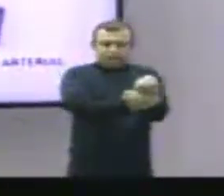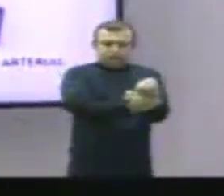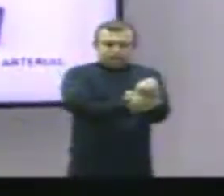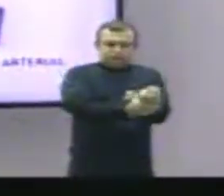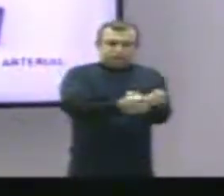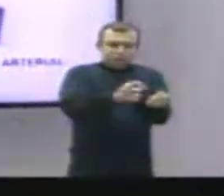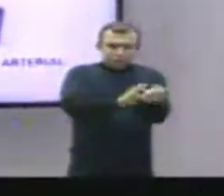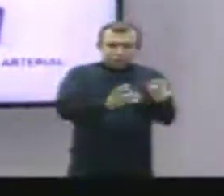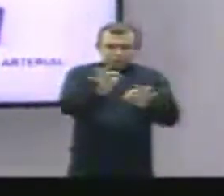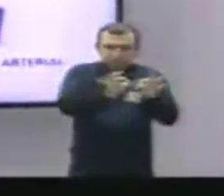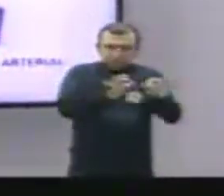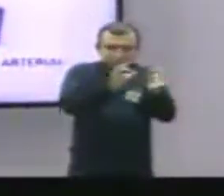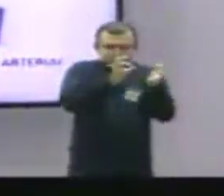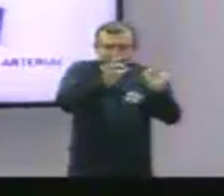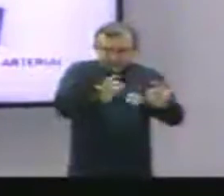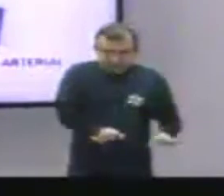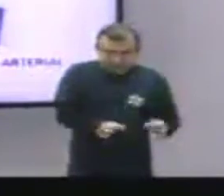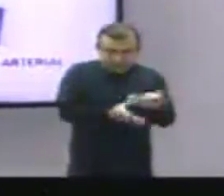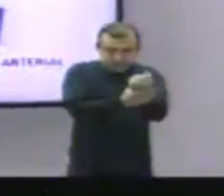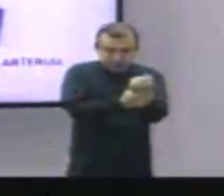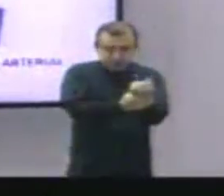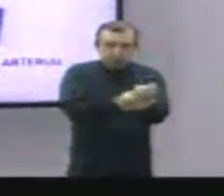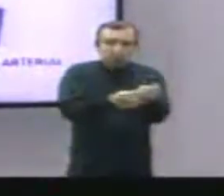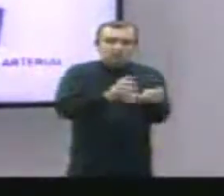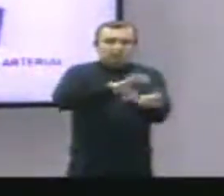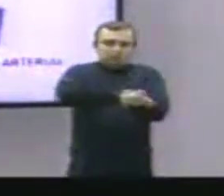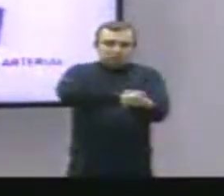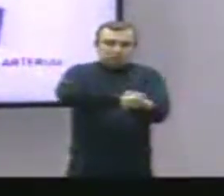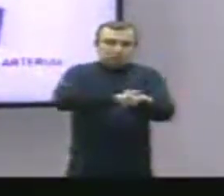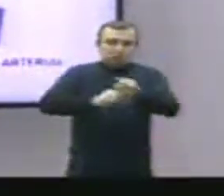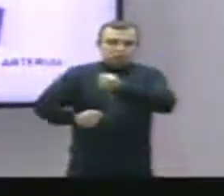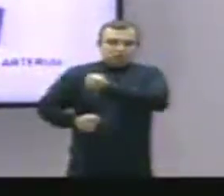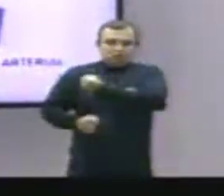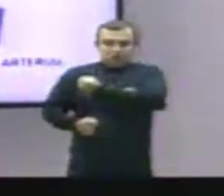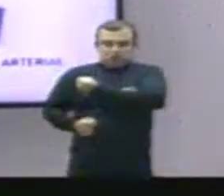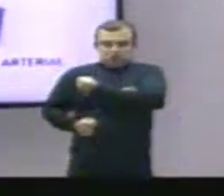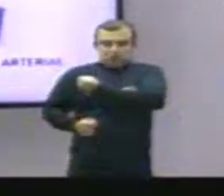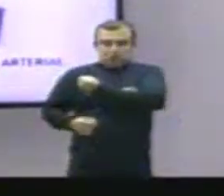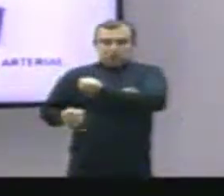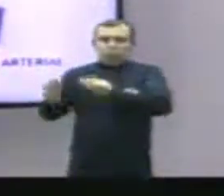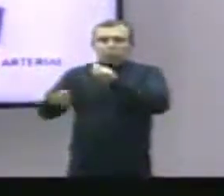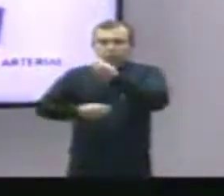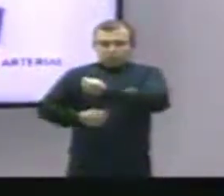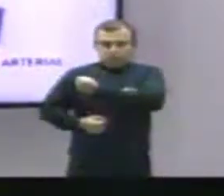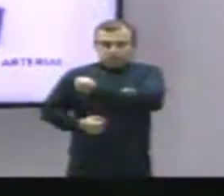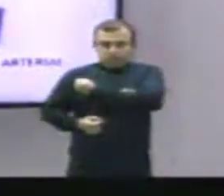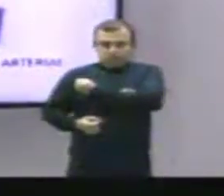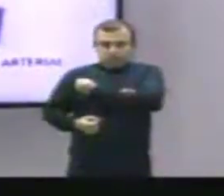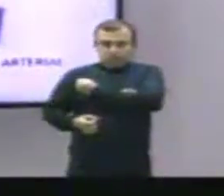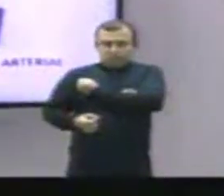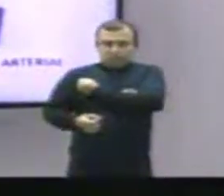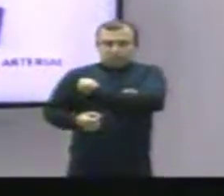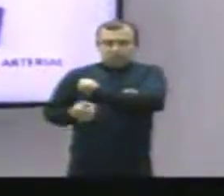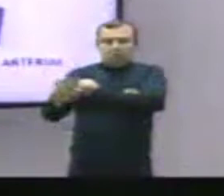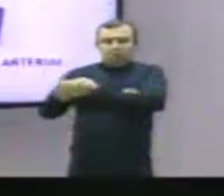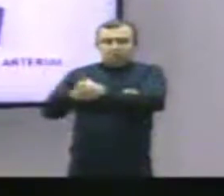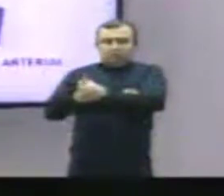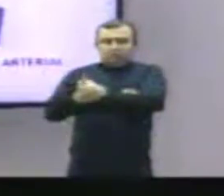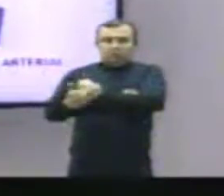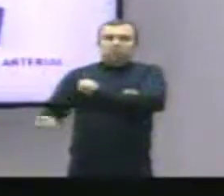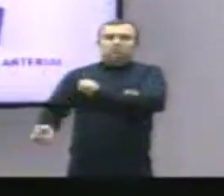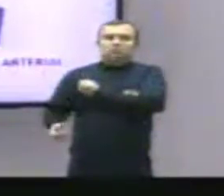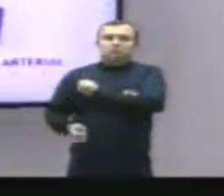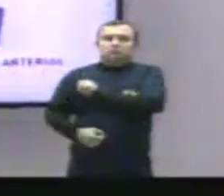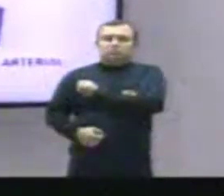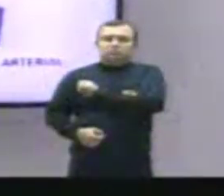vai ajustar ele, vai ligar e vai deixar ele aqui na altura do seu tórax.